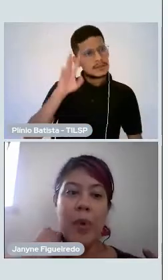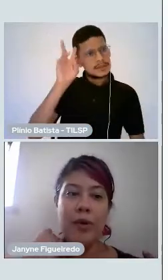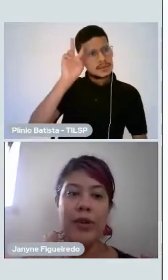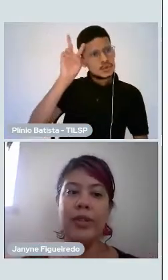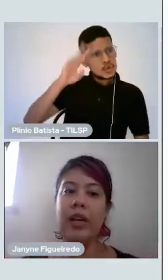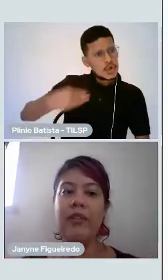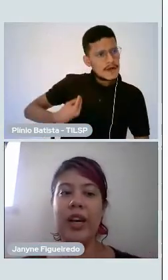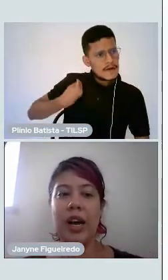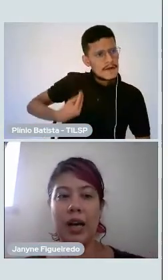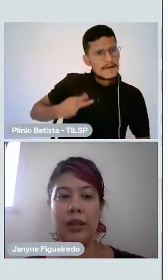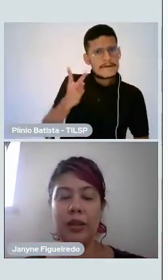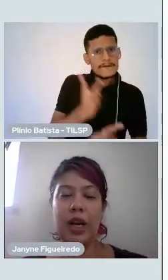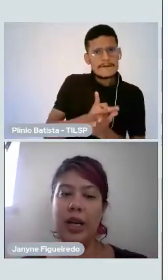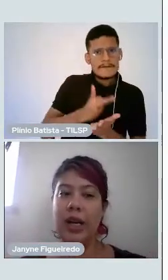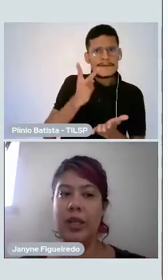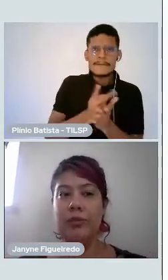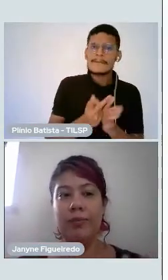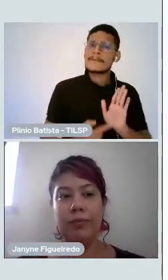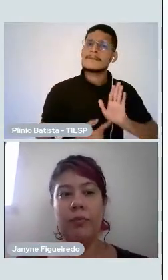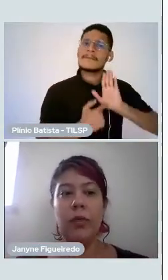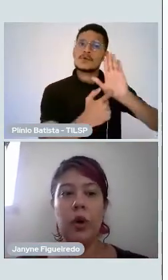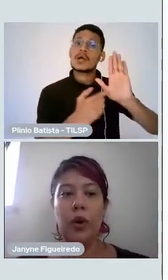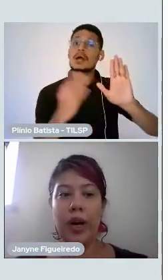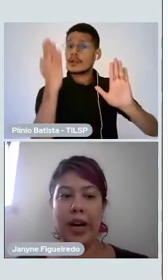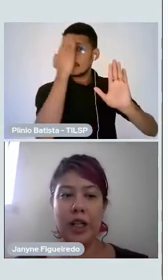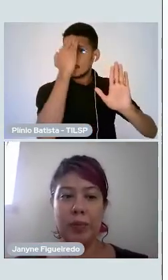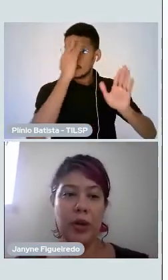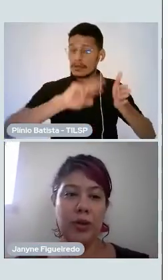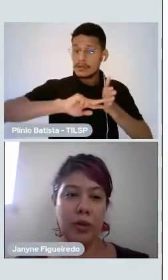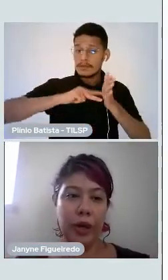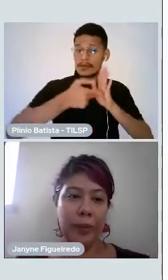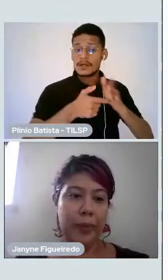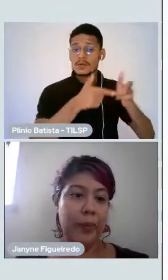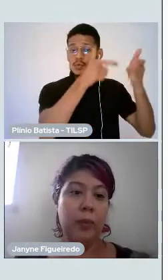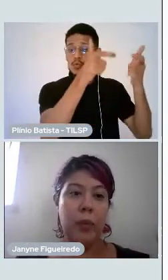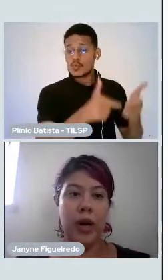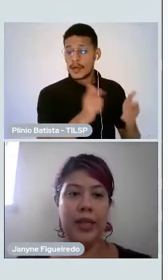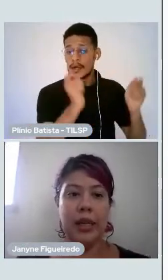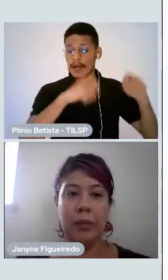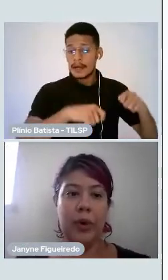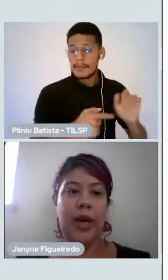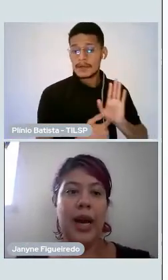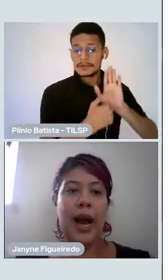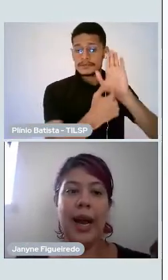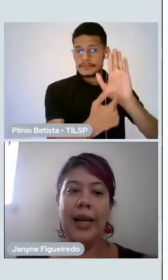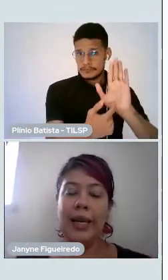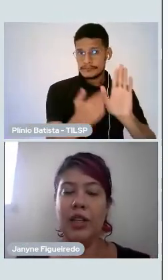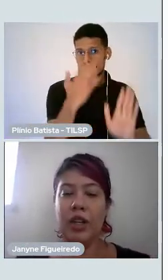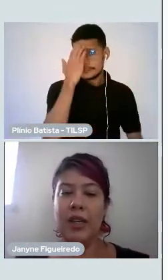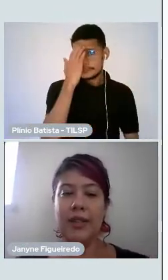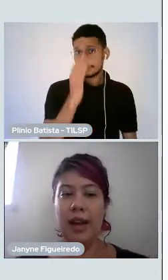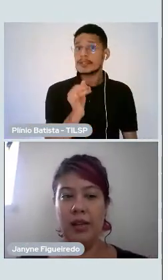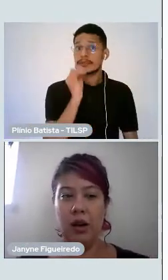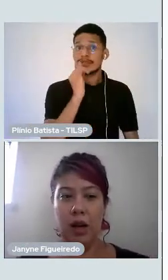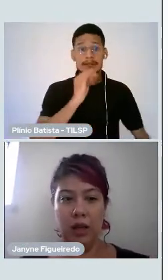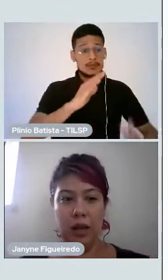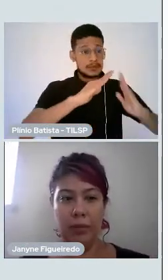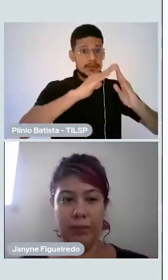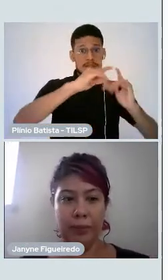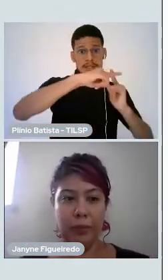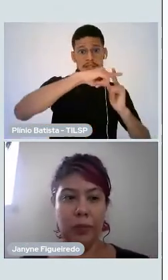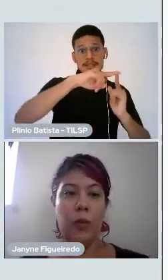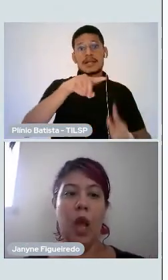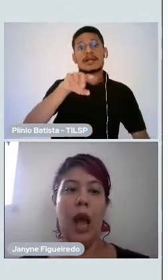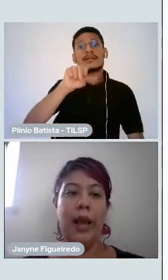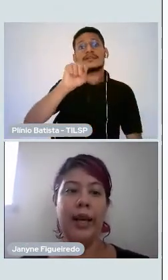e saber os significados que aqueles lugares possuem. Por exemplo, a Igreja da Sé de